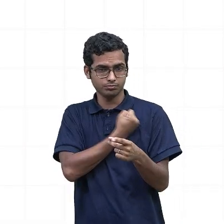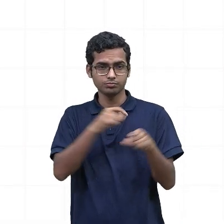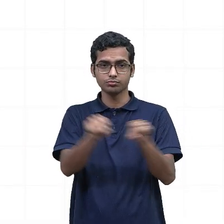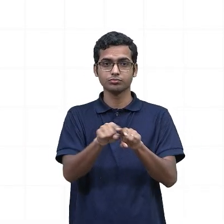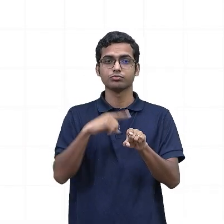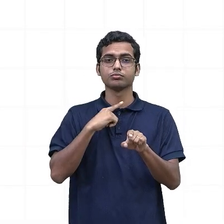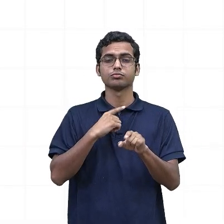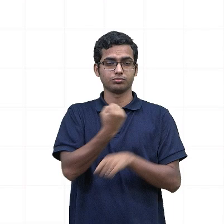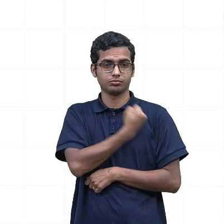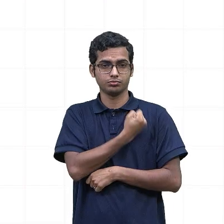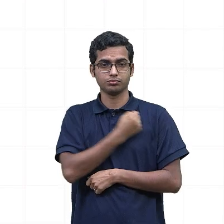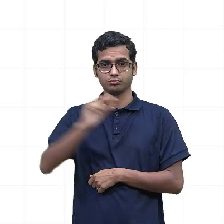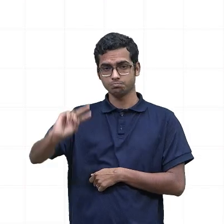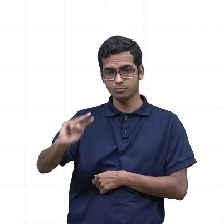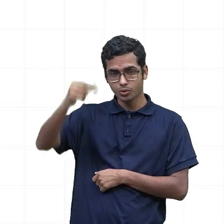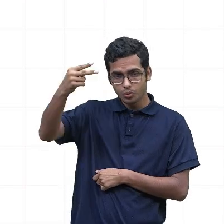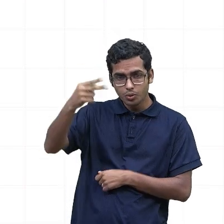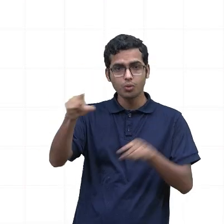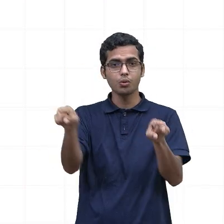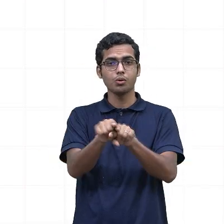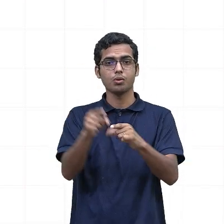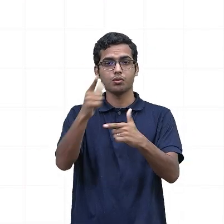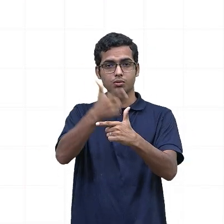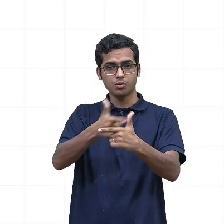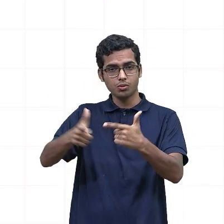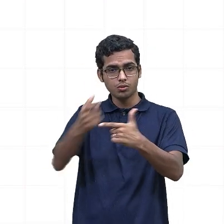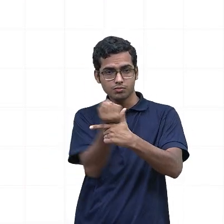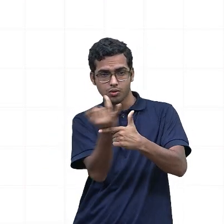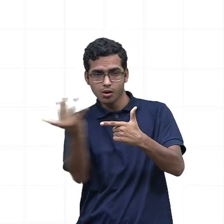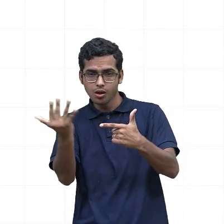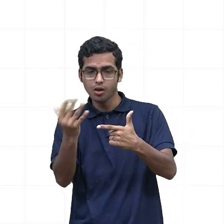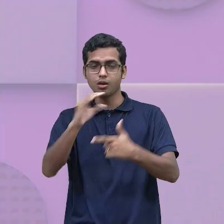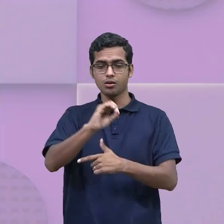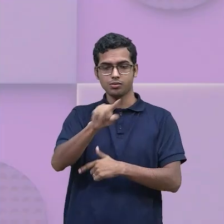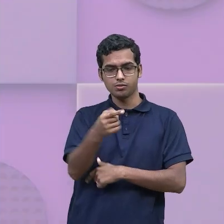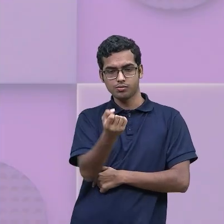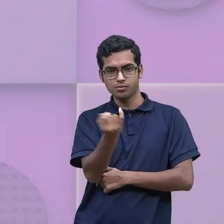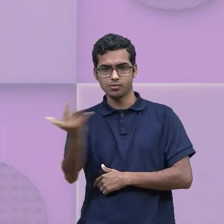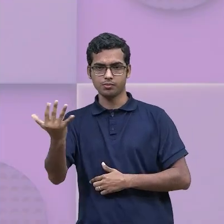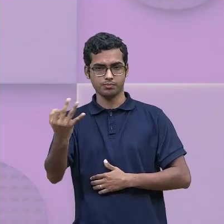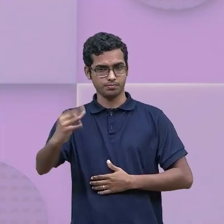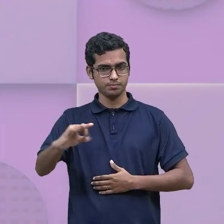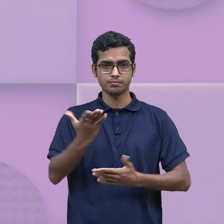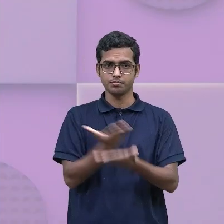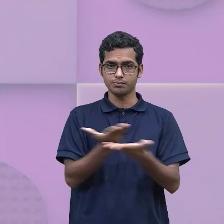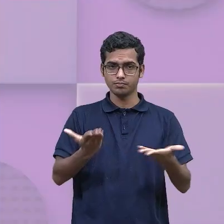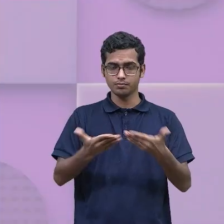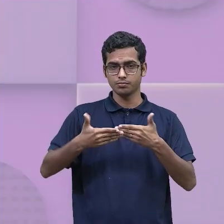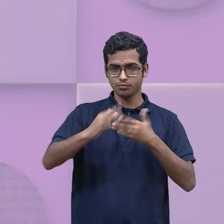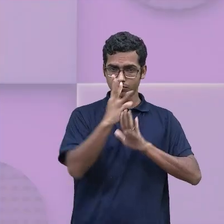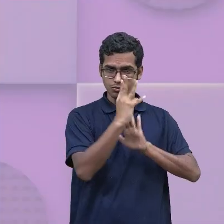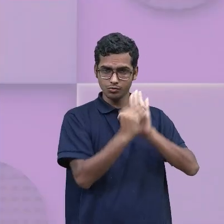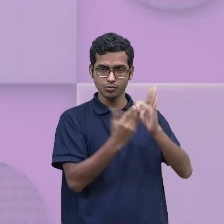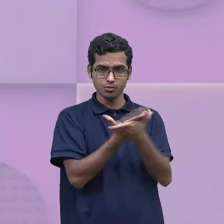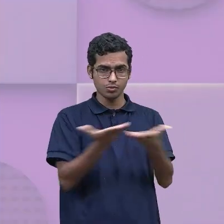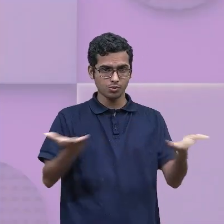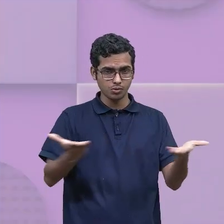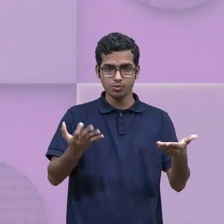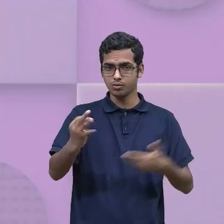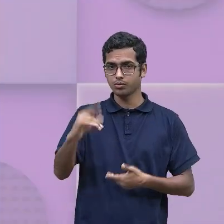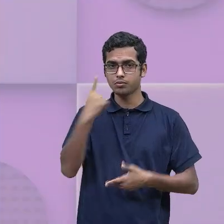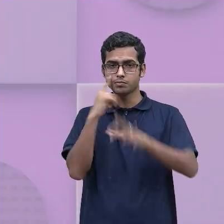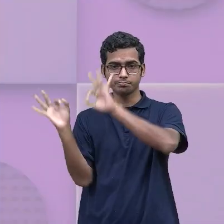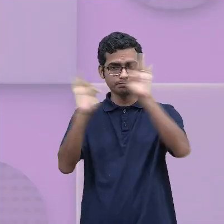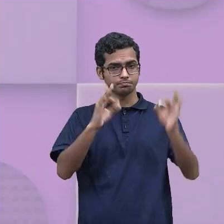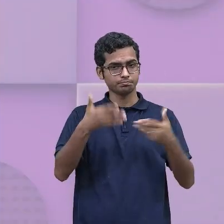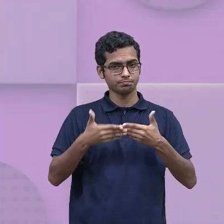com números racionais na forma decimal, ok? Então esse é o conteúdo da nossa aula de hoje.